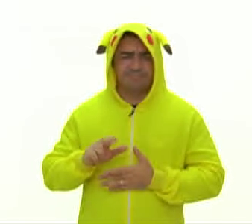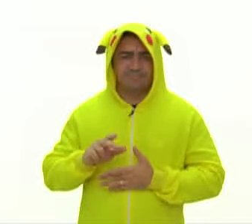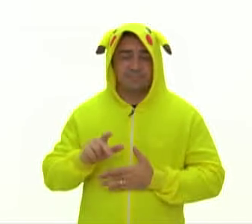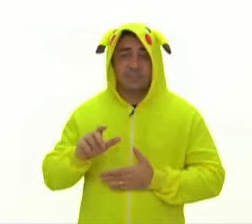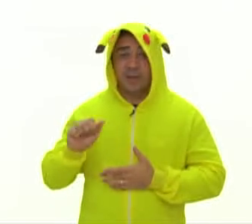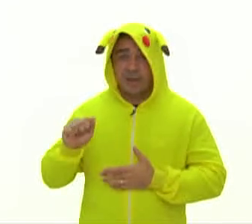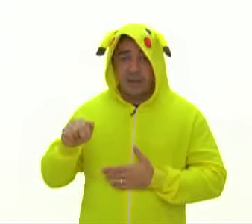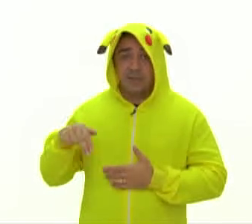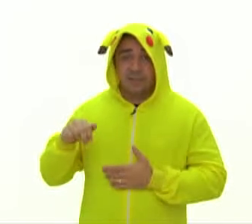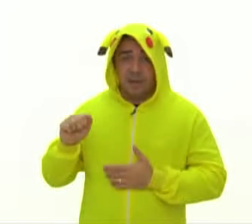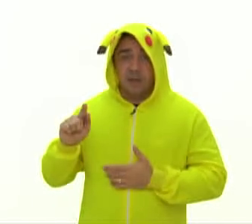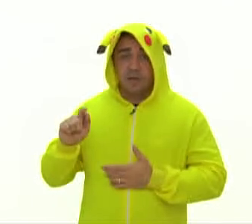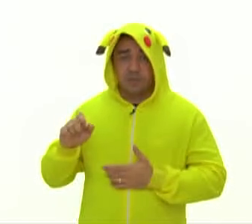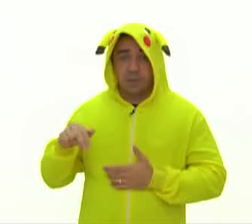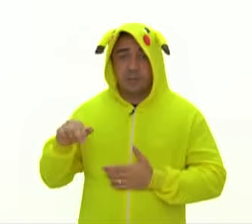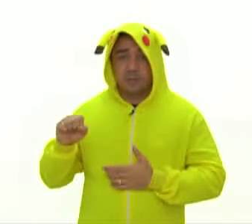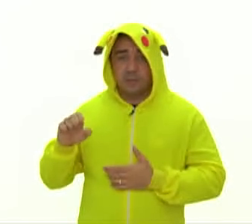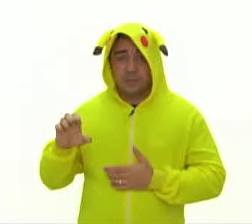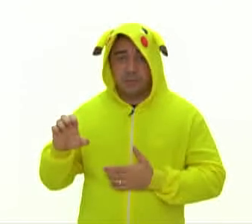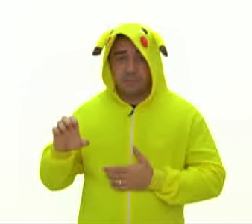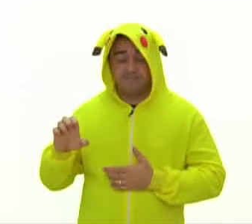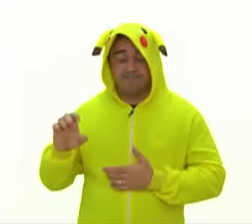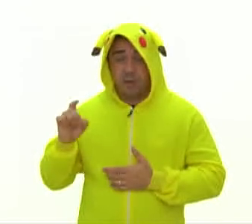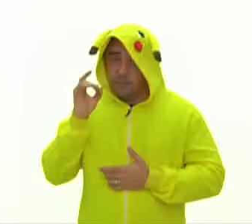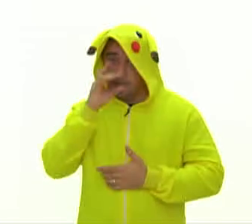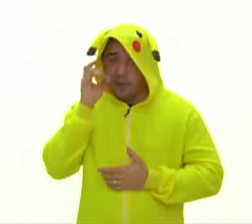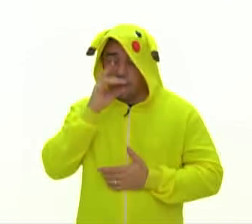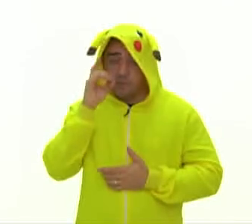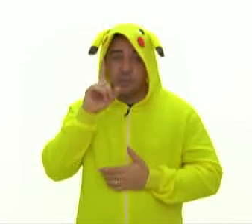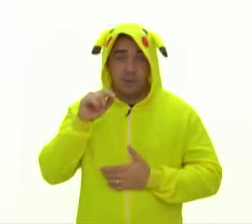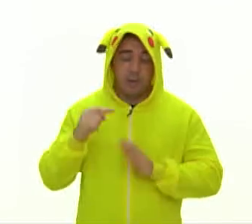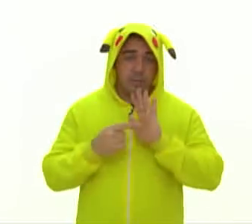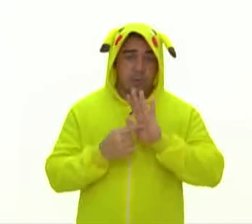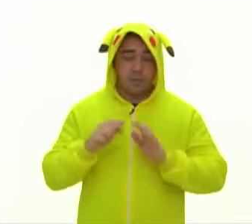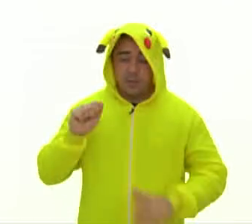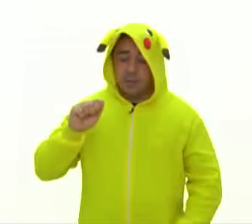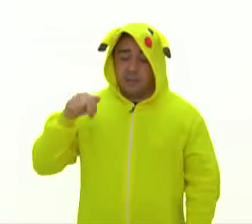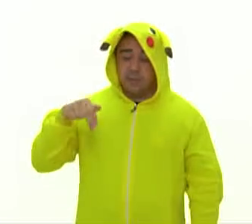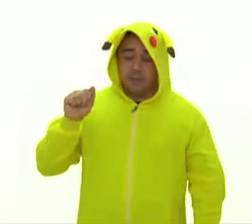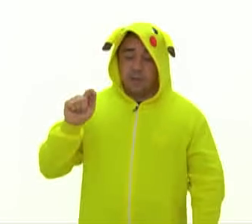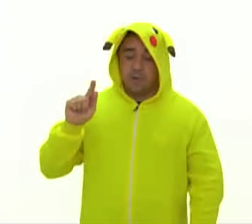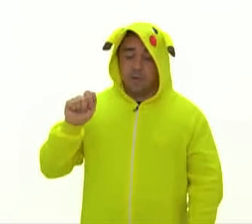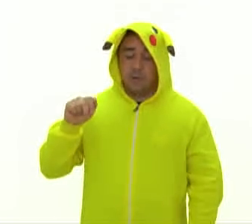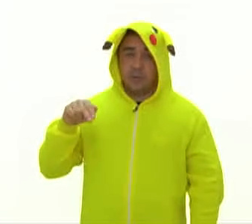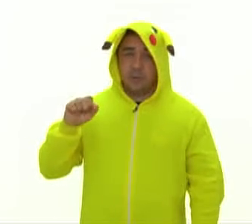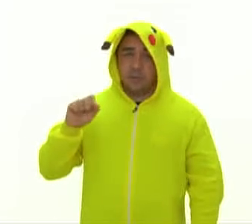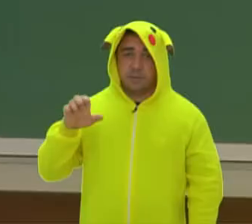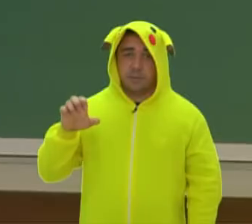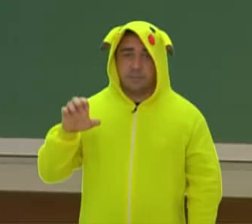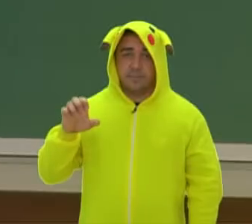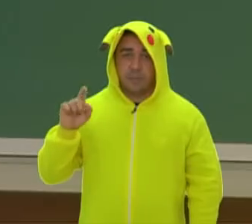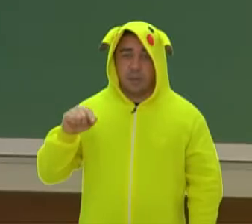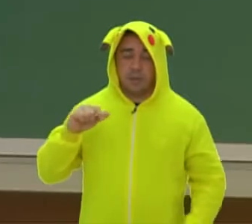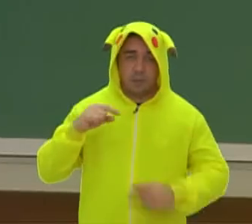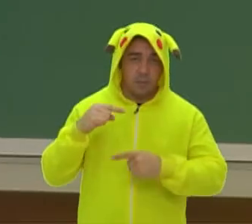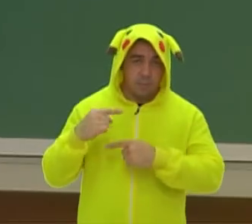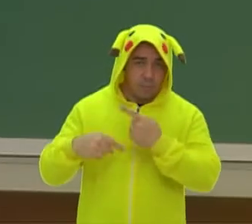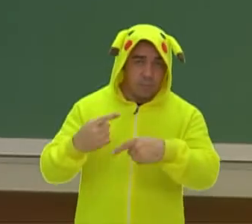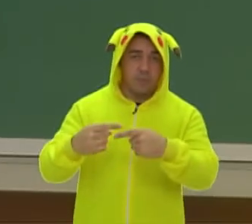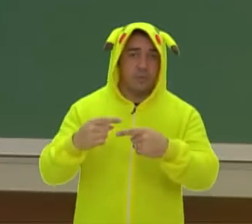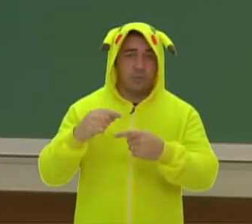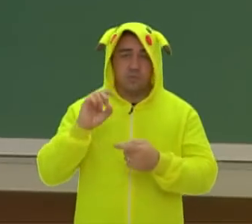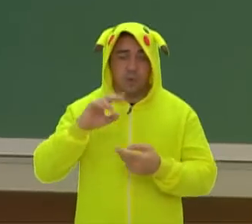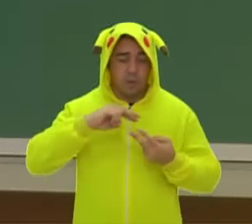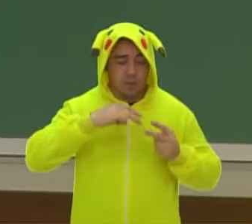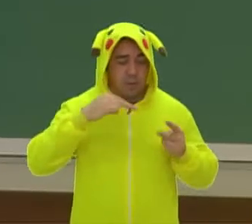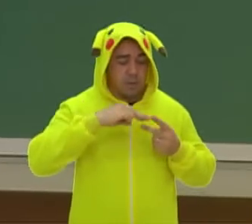gente, é anagênese, tá? Então, a parte verde está representando a anagênese, que simplesmente aquele organismo está passando por alterações,